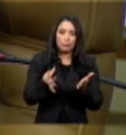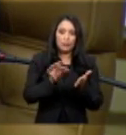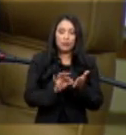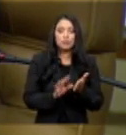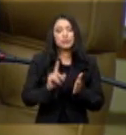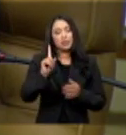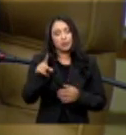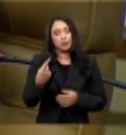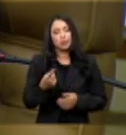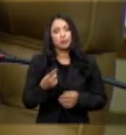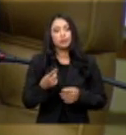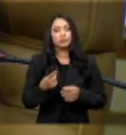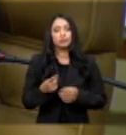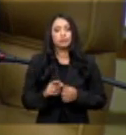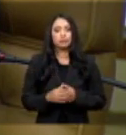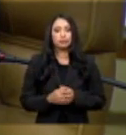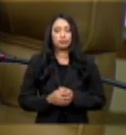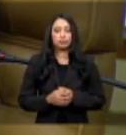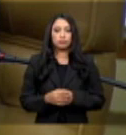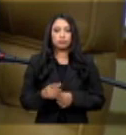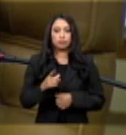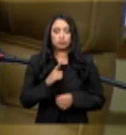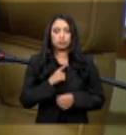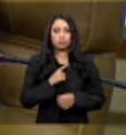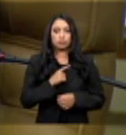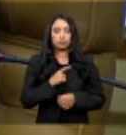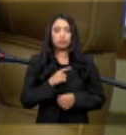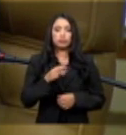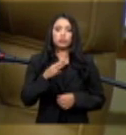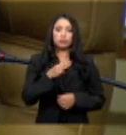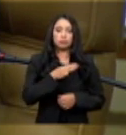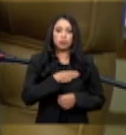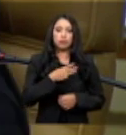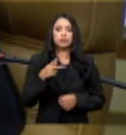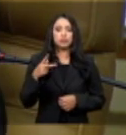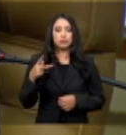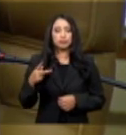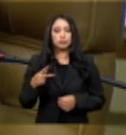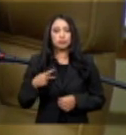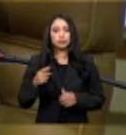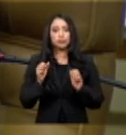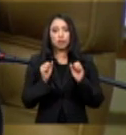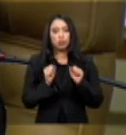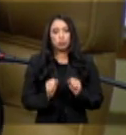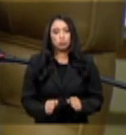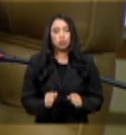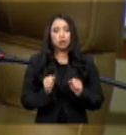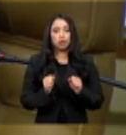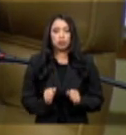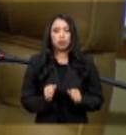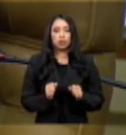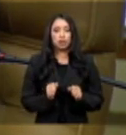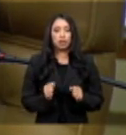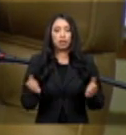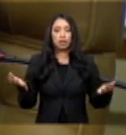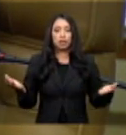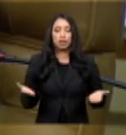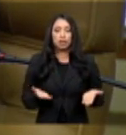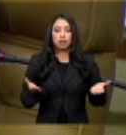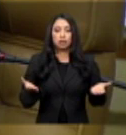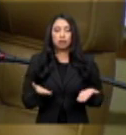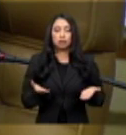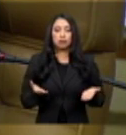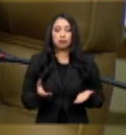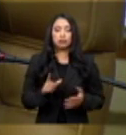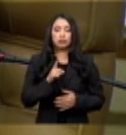isso. Quanto à circunstância de um Ministério Público poder agora participar num ato que se